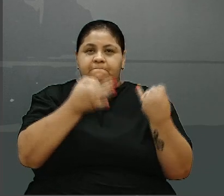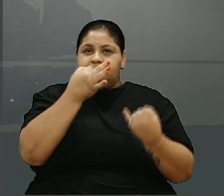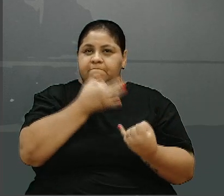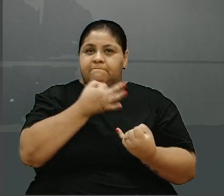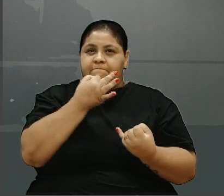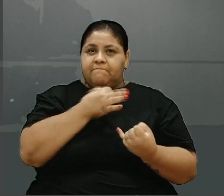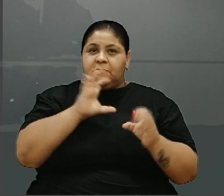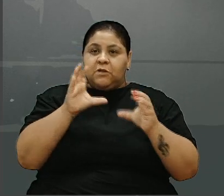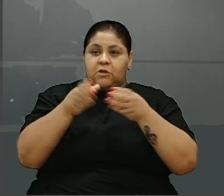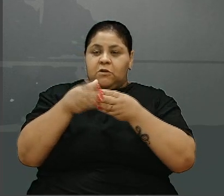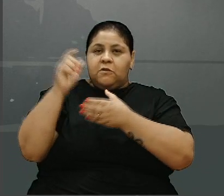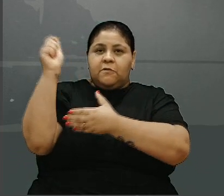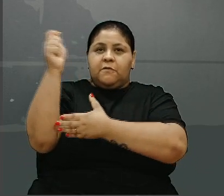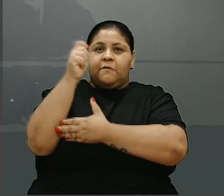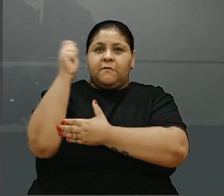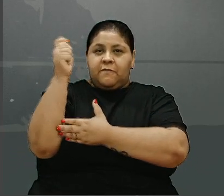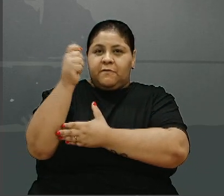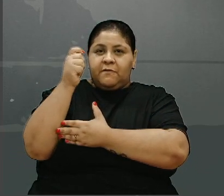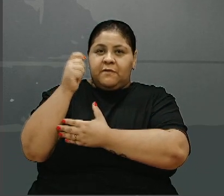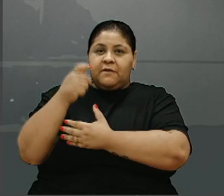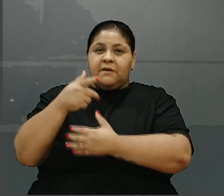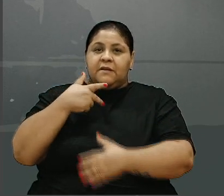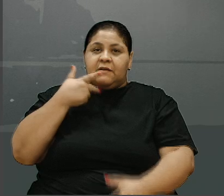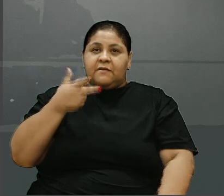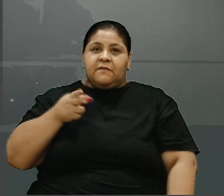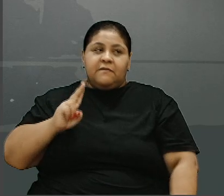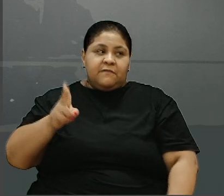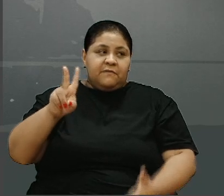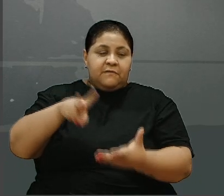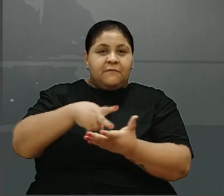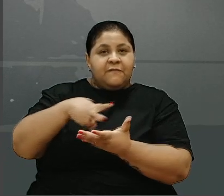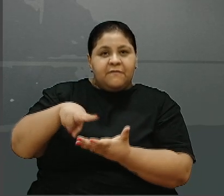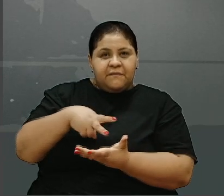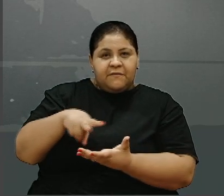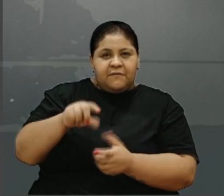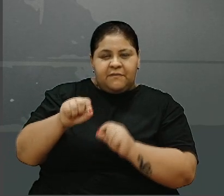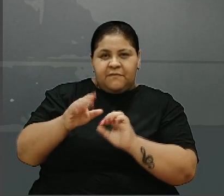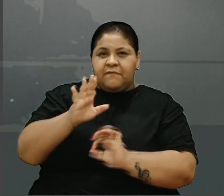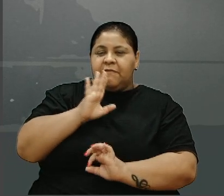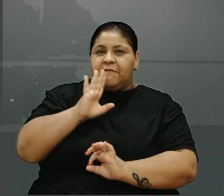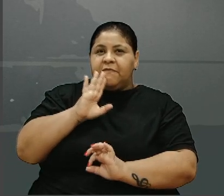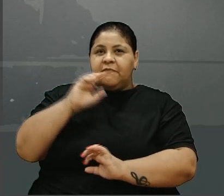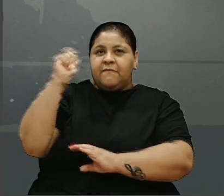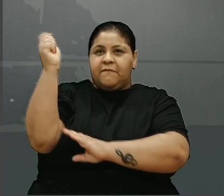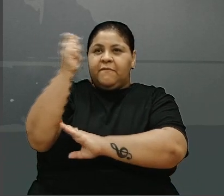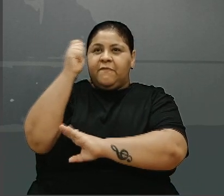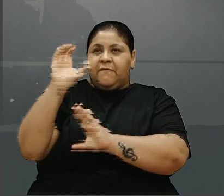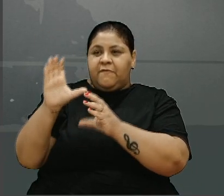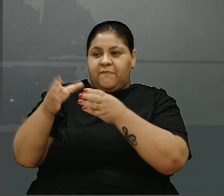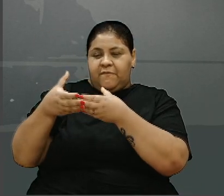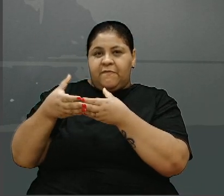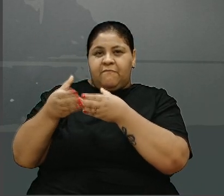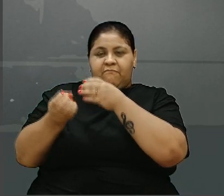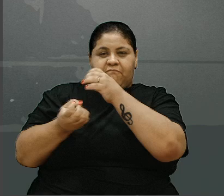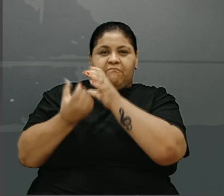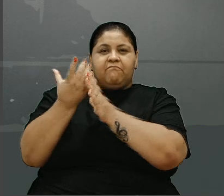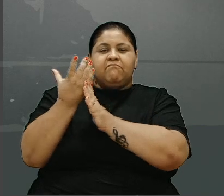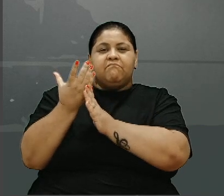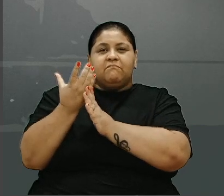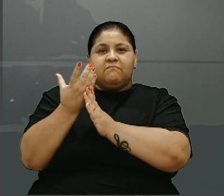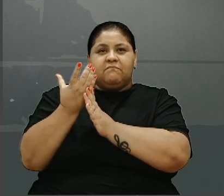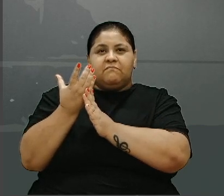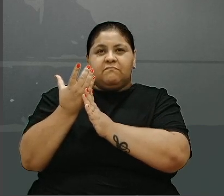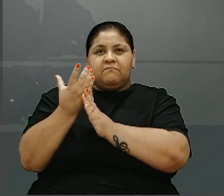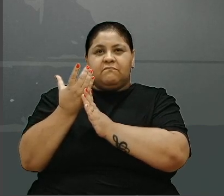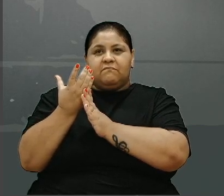Clube Gaúcho. O Paim sempre reforça que dançou no Clube Gaúcho. Para quem não conhece, Gaúcho é um clube que foi fundado pelos